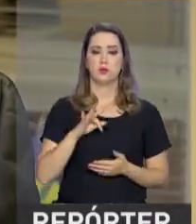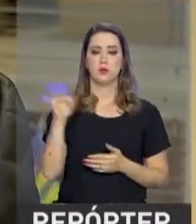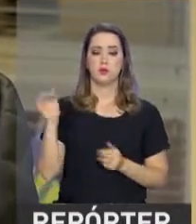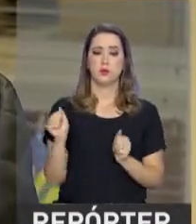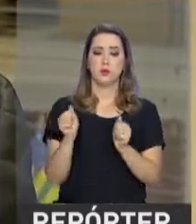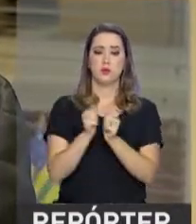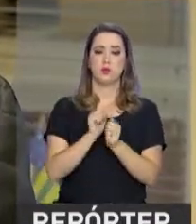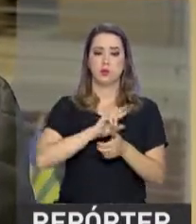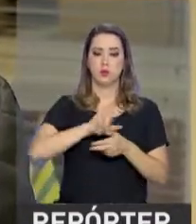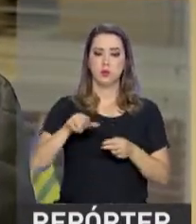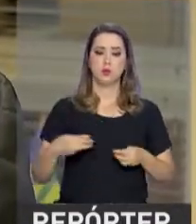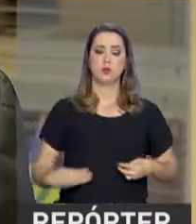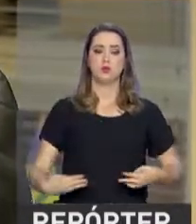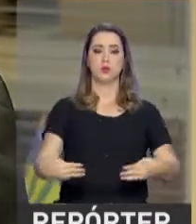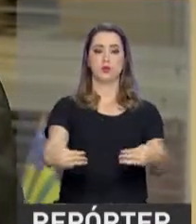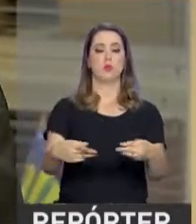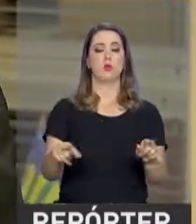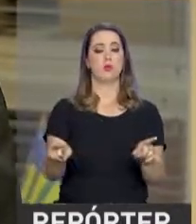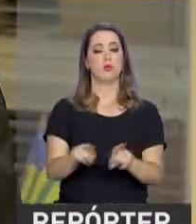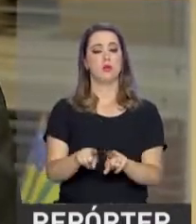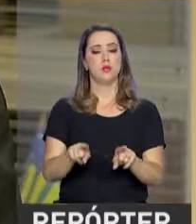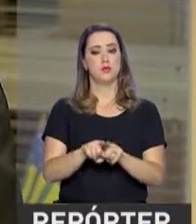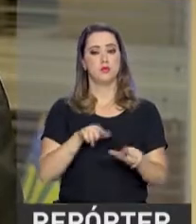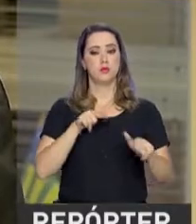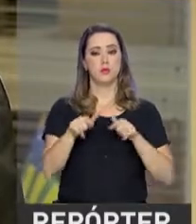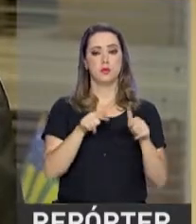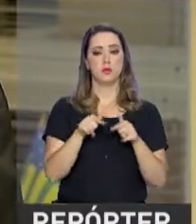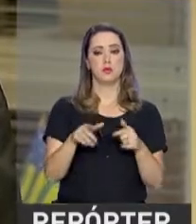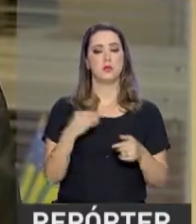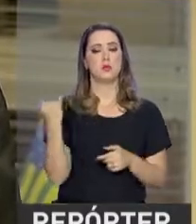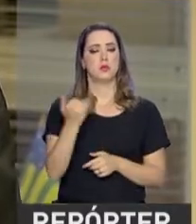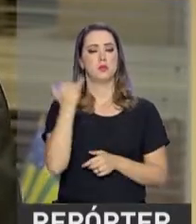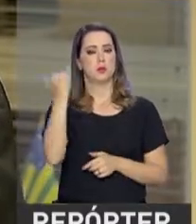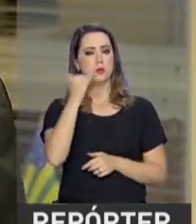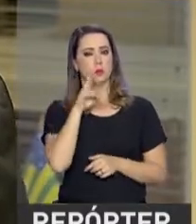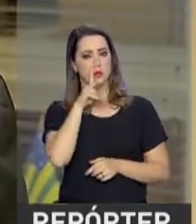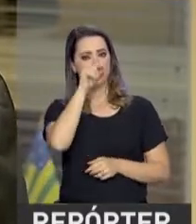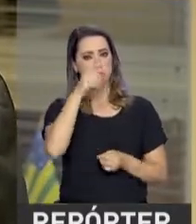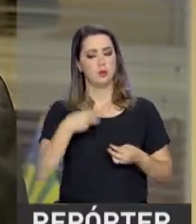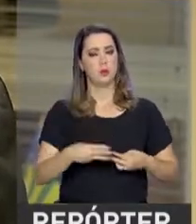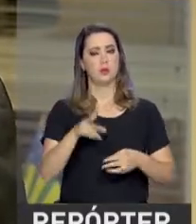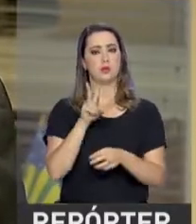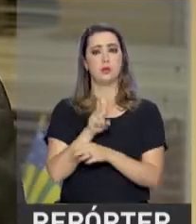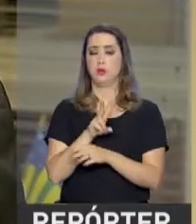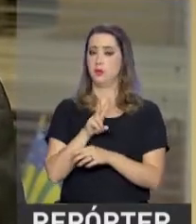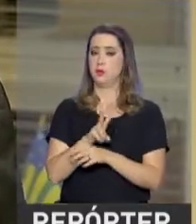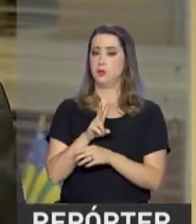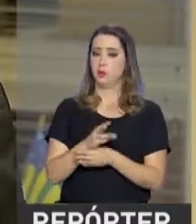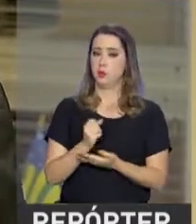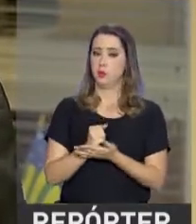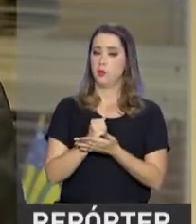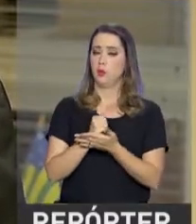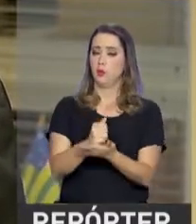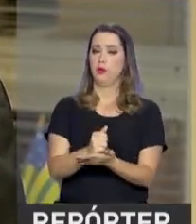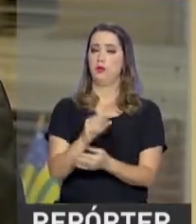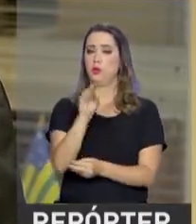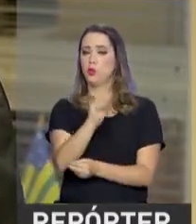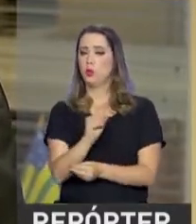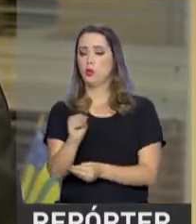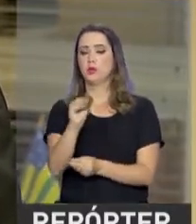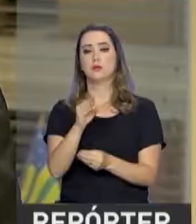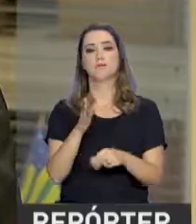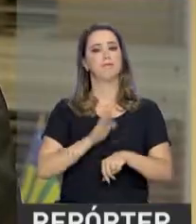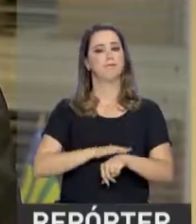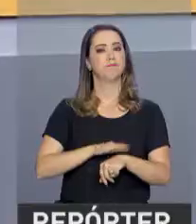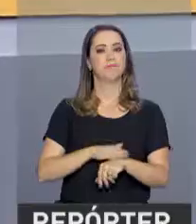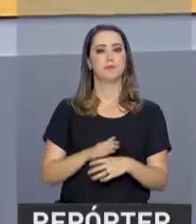ministérios mas sobretudo com a ação é pontualíssima é muito forte do ministério da defesa prestado assistência neste